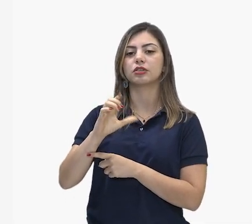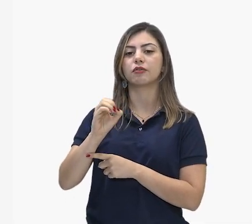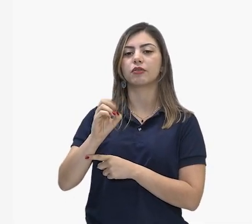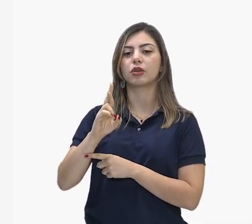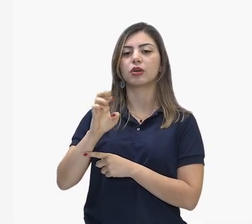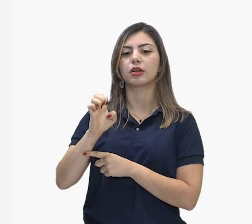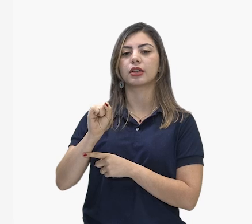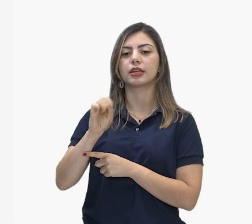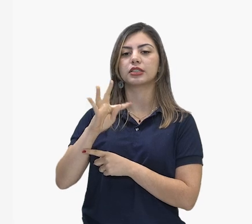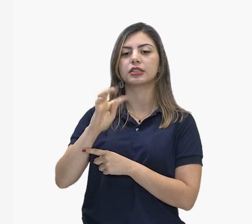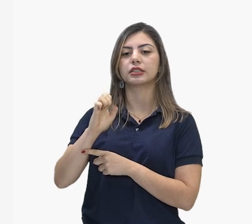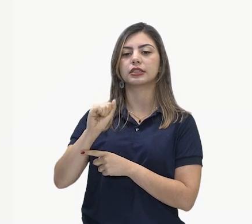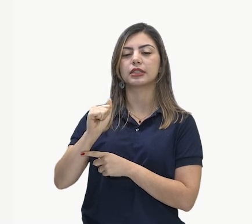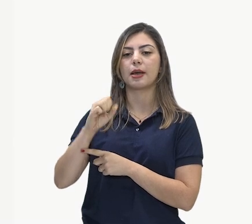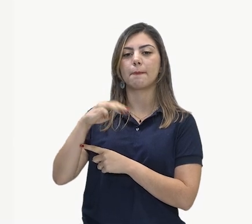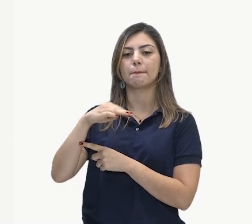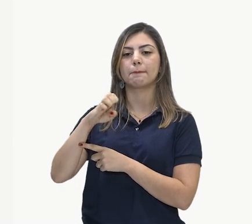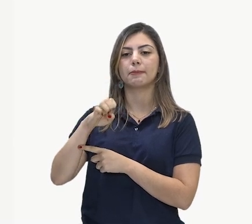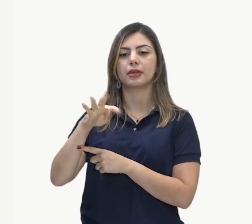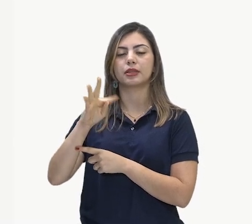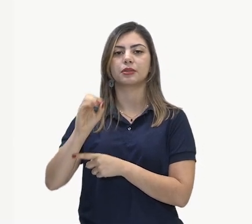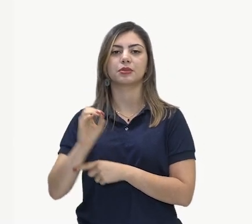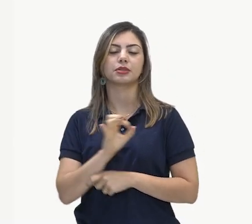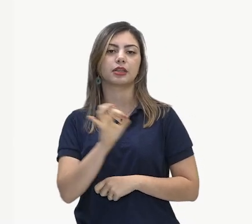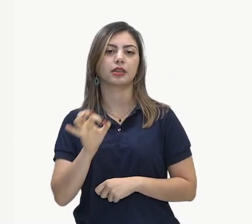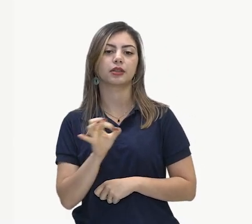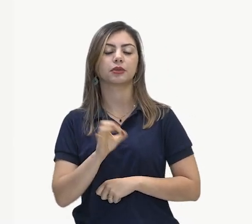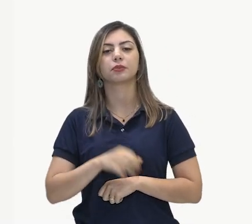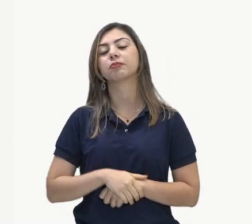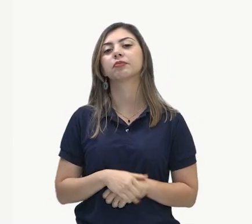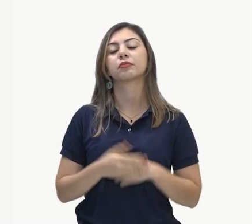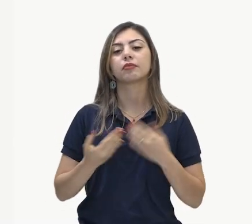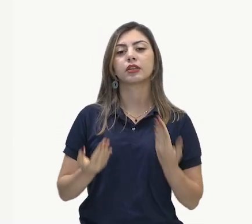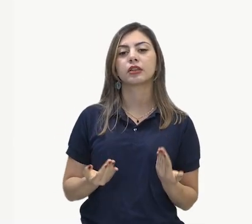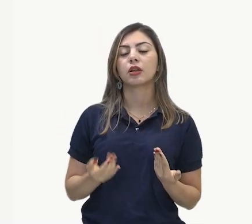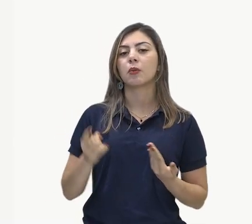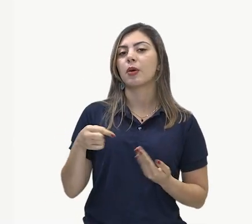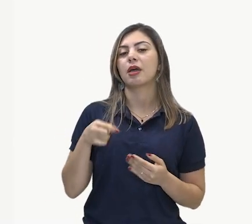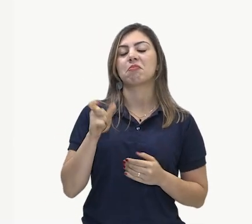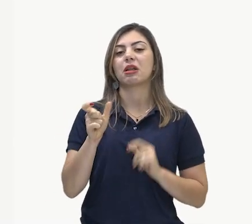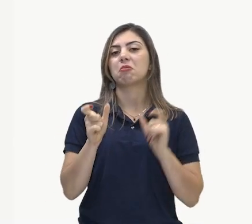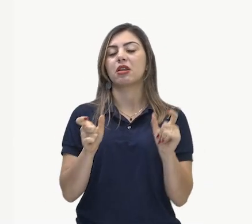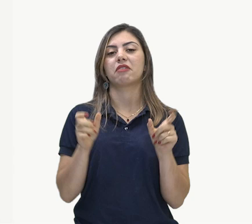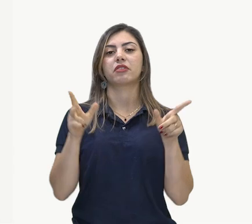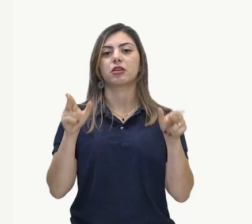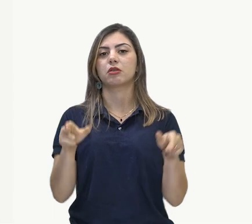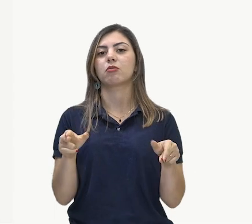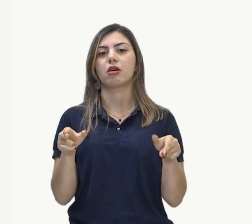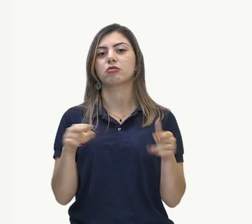desflorestamento ou ainda de desflorestação. Então, desmatamento, desflorestamento,